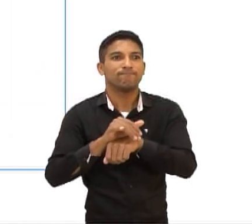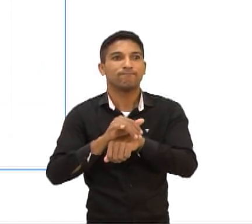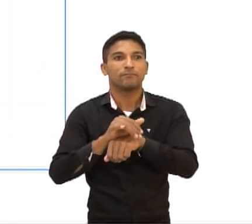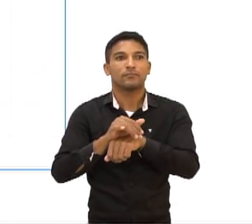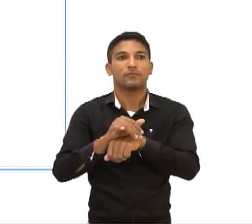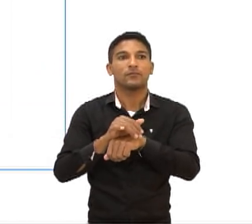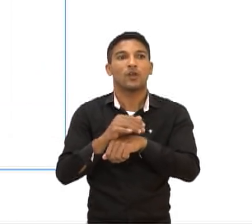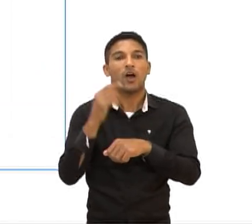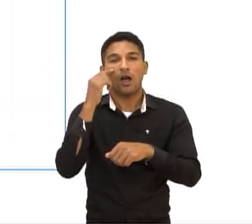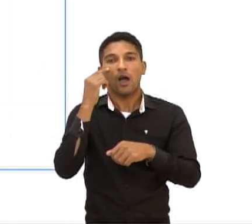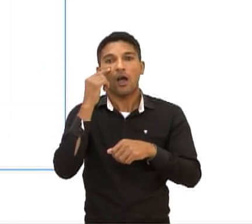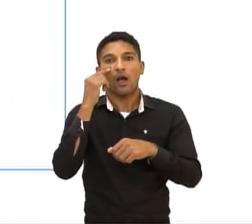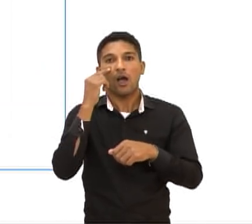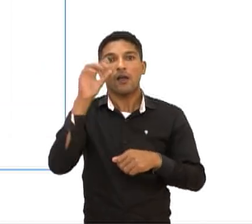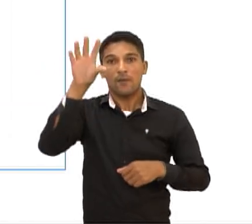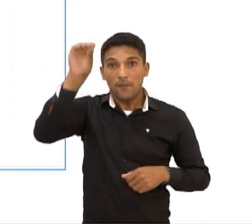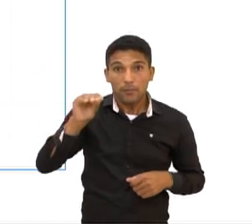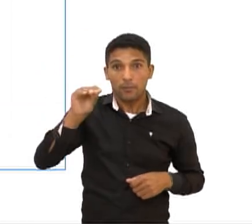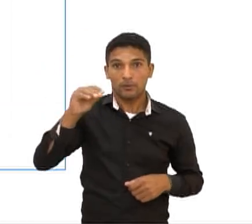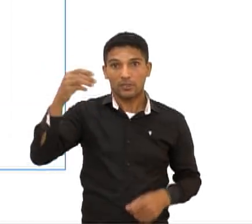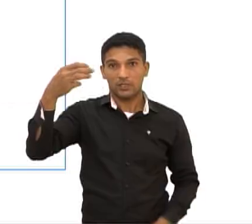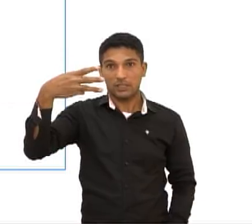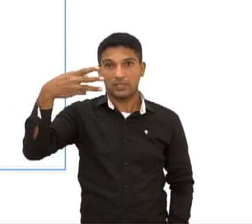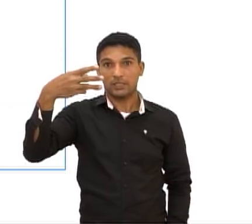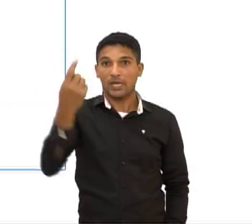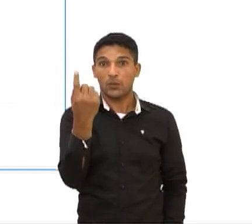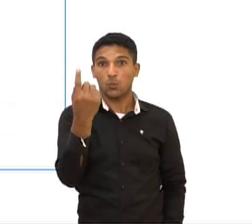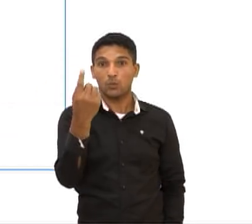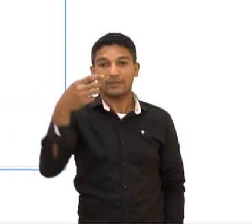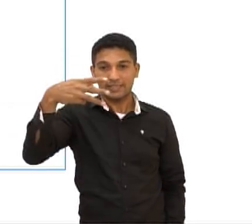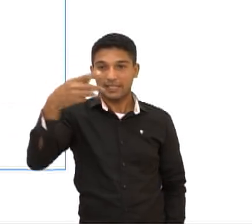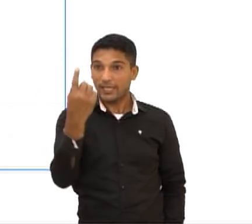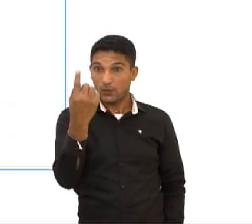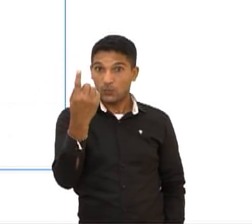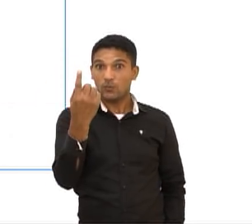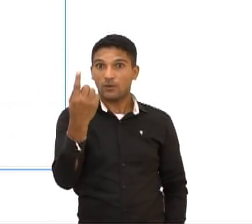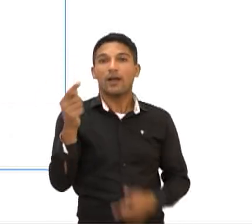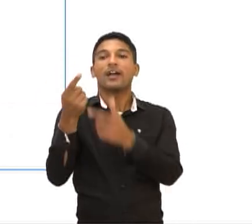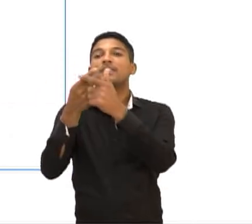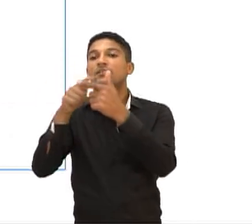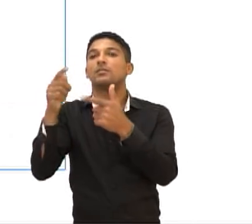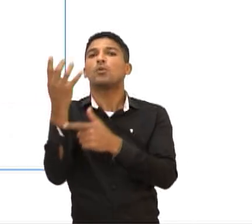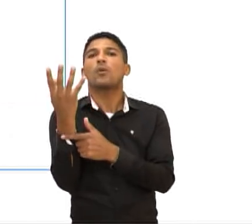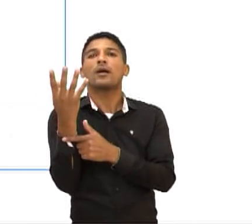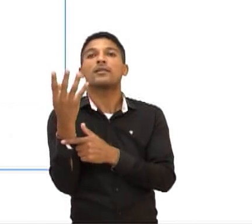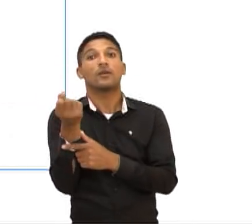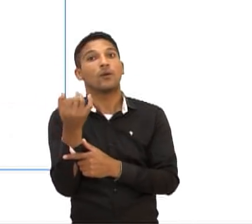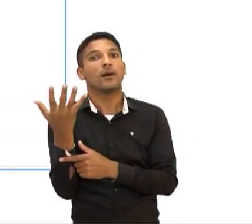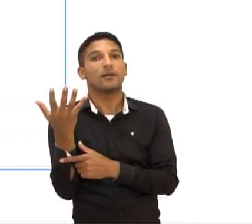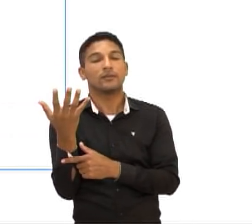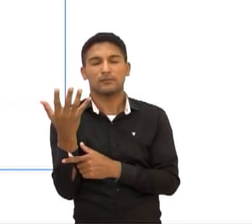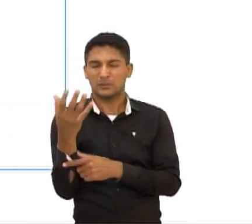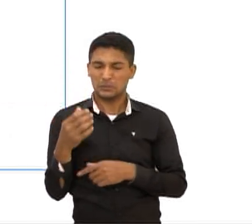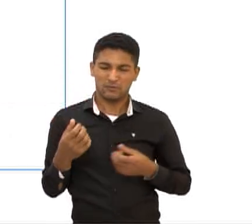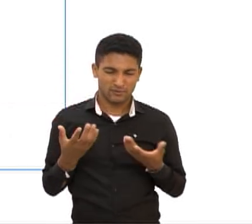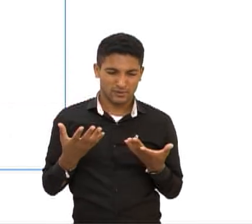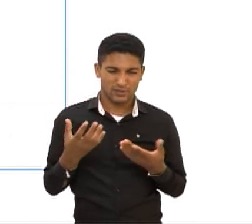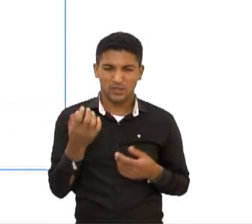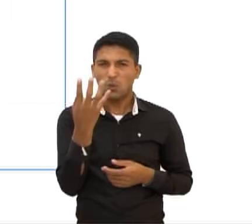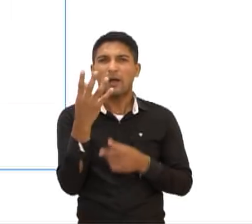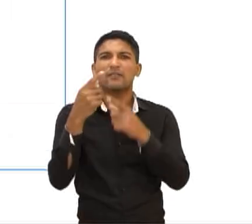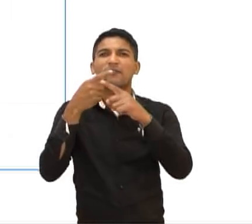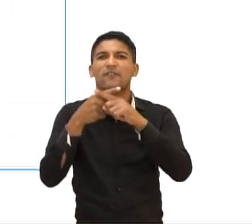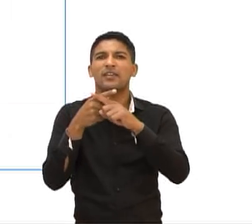Agora, 31 na tabuada do 4. 4 vezes quanto que é 31? 4 vezes 6, 24. 4